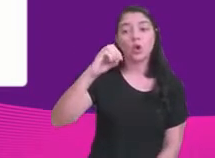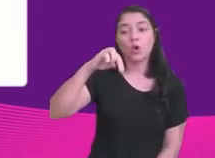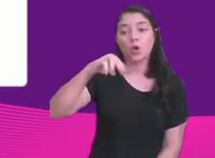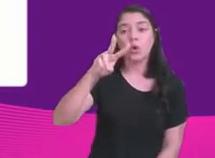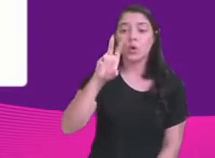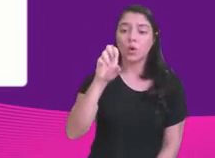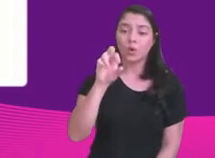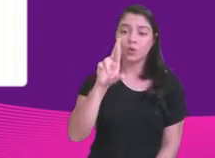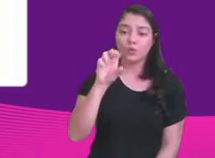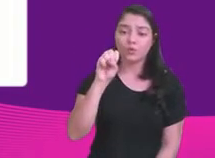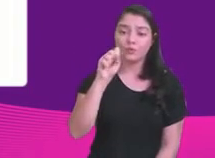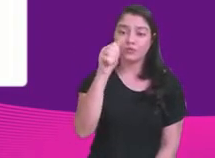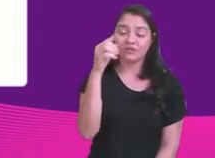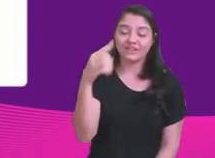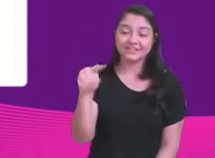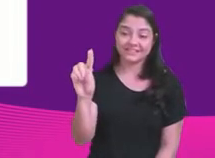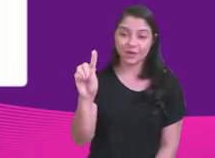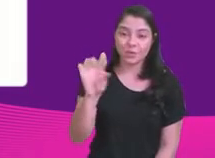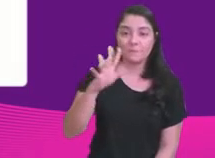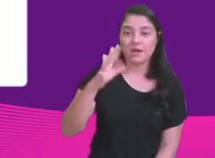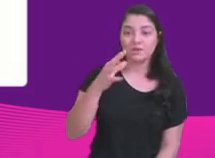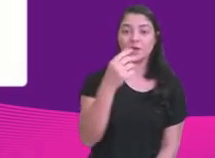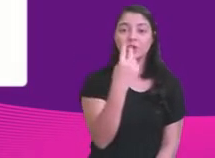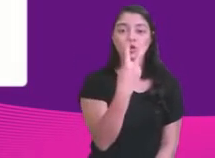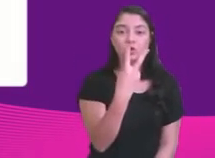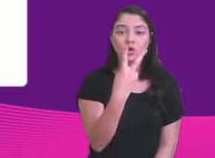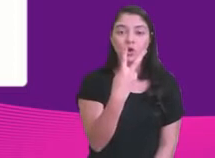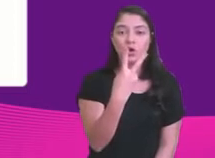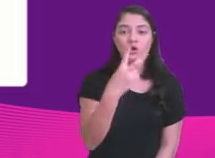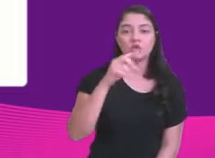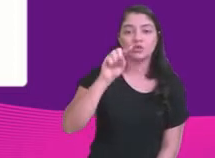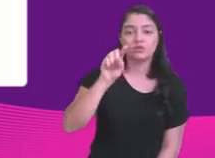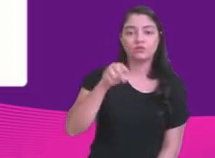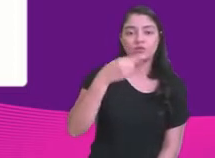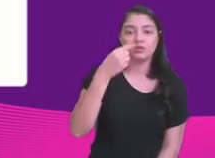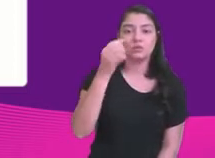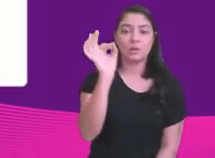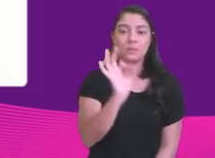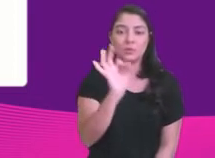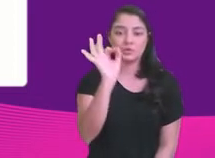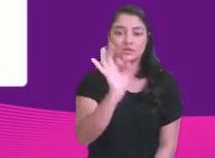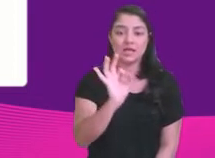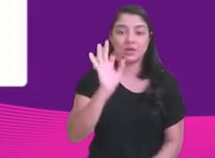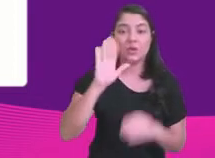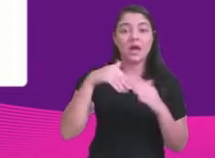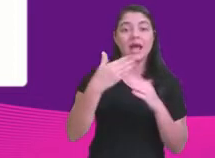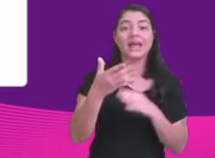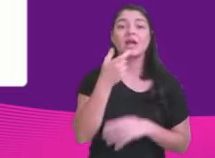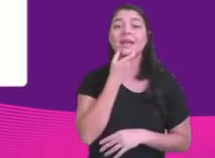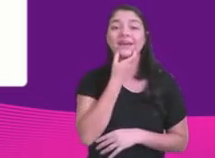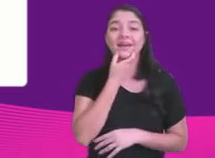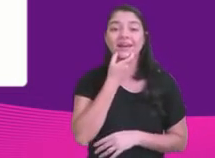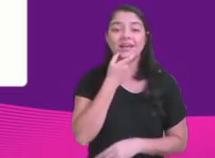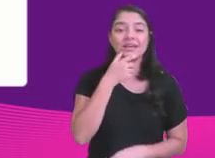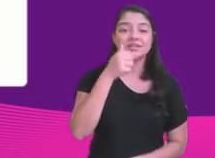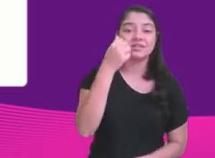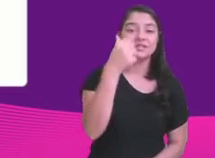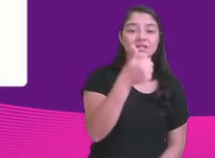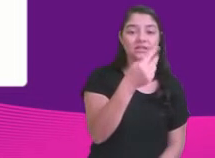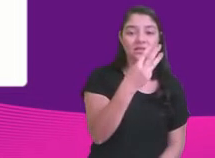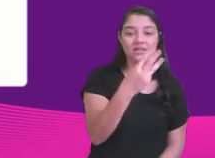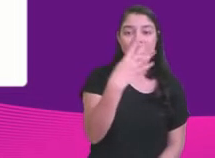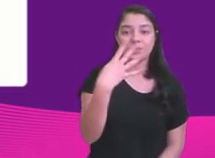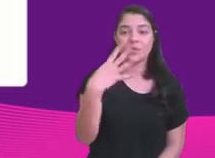de 1,2% nas mãos dos coreanos para 34% nas mãos dos ingleses, 17% nas mãos